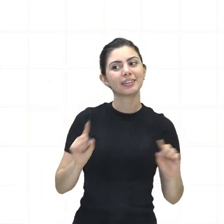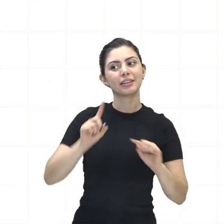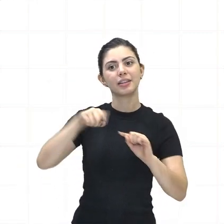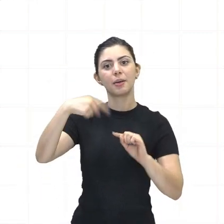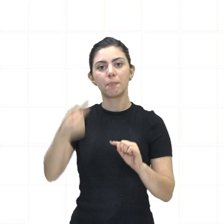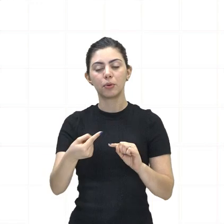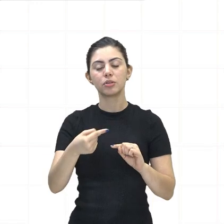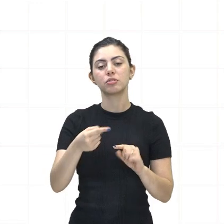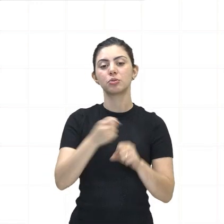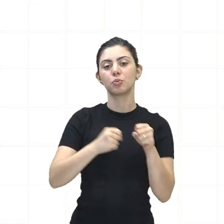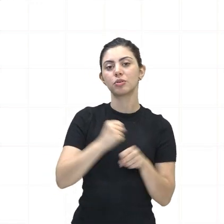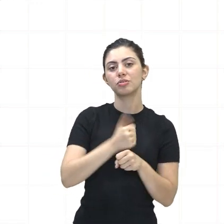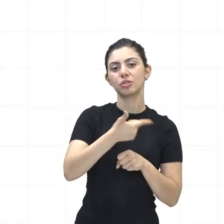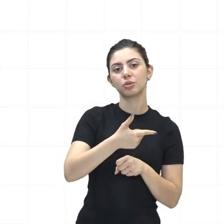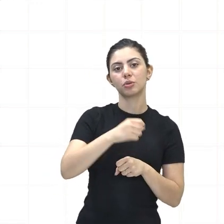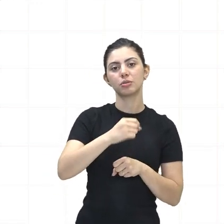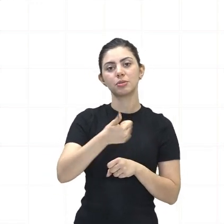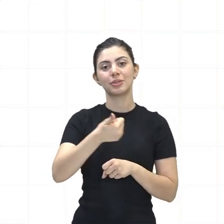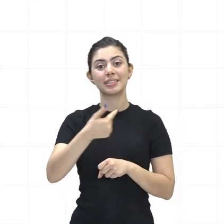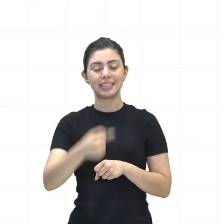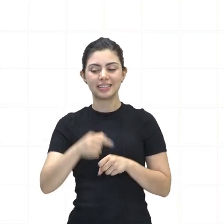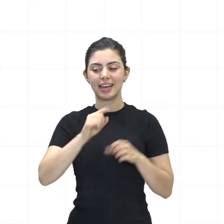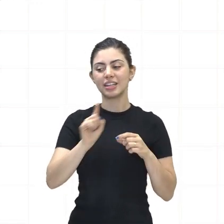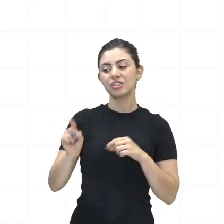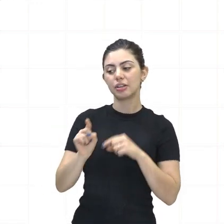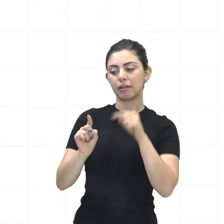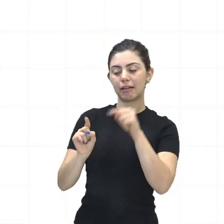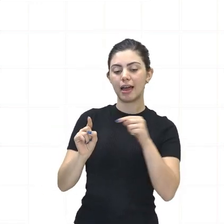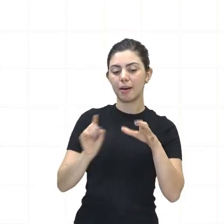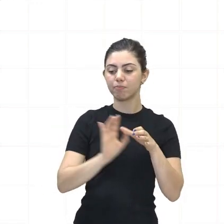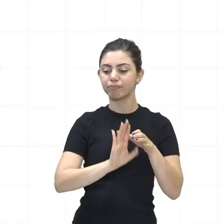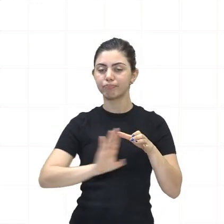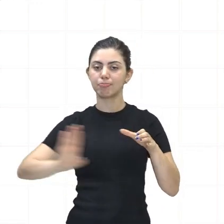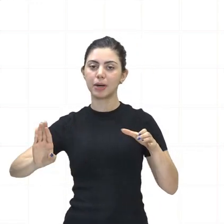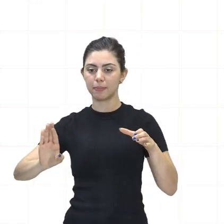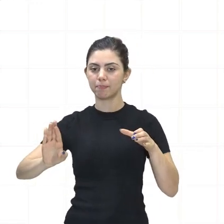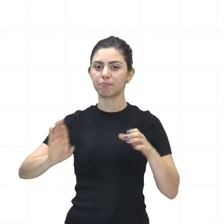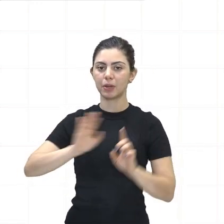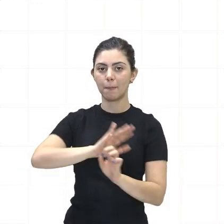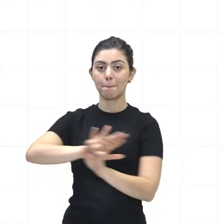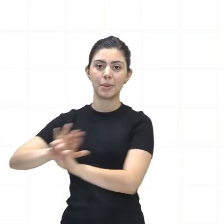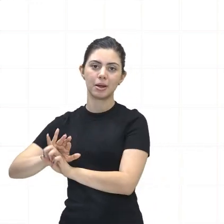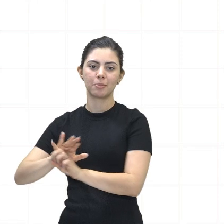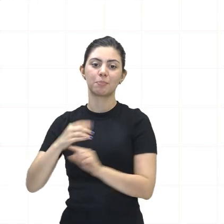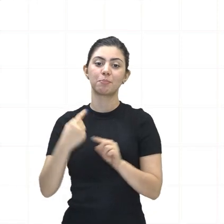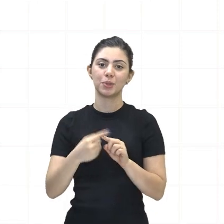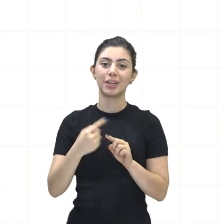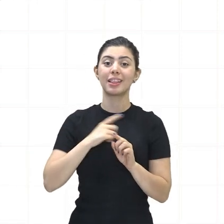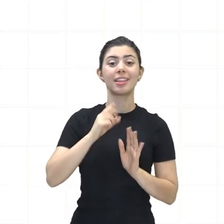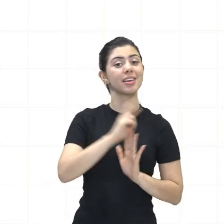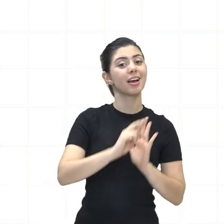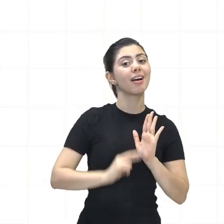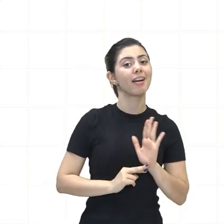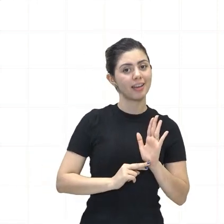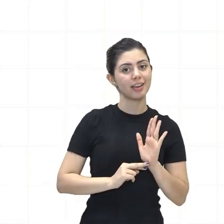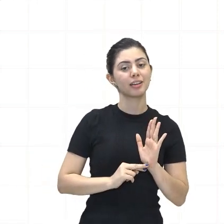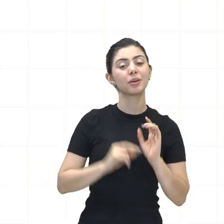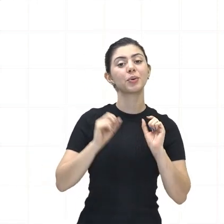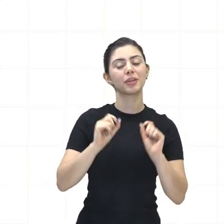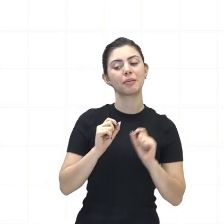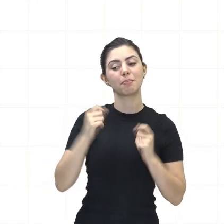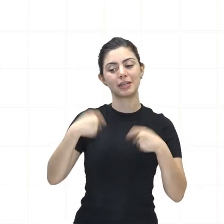em 2017 porque é uma regra muito específica dos blocos econômicos ali, países que possuem estabilidade política, não está